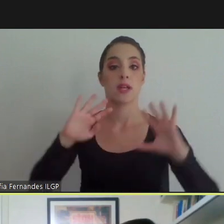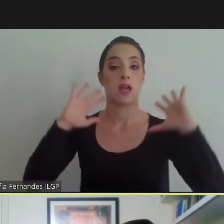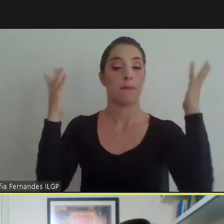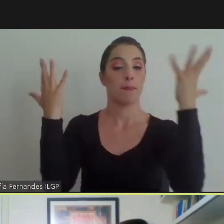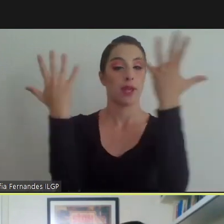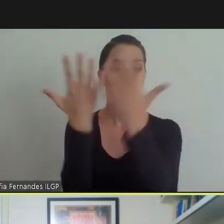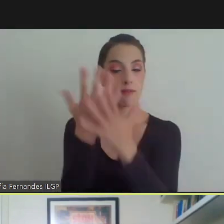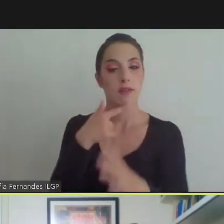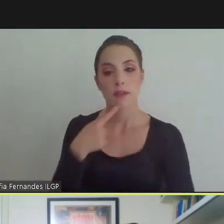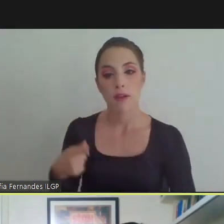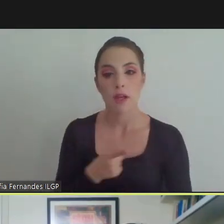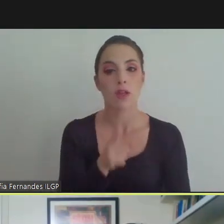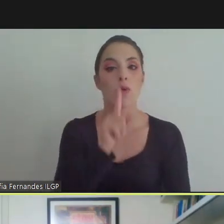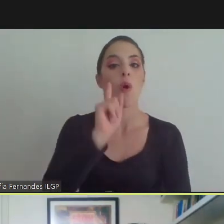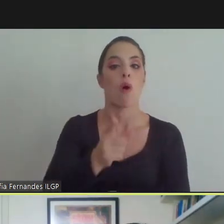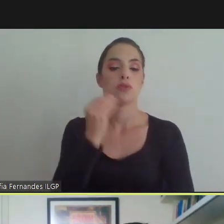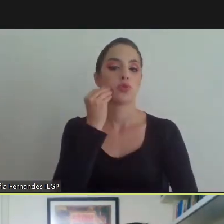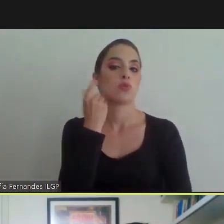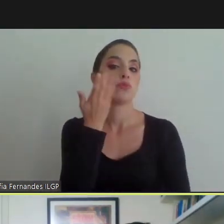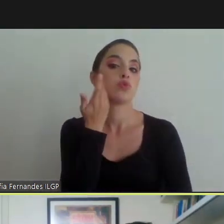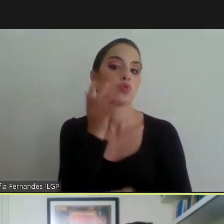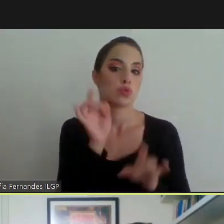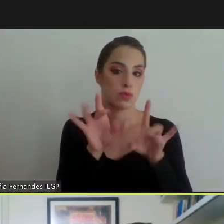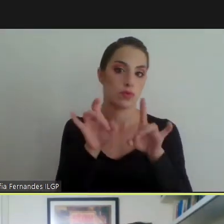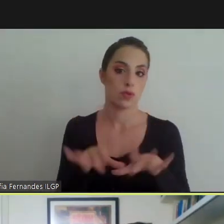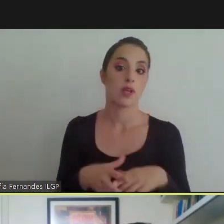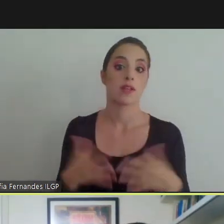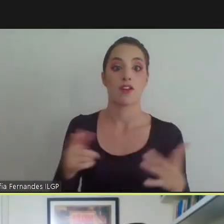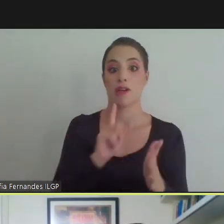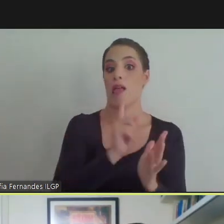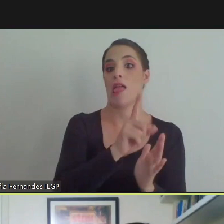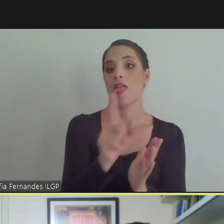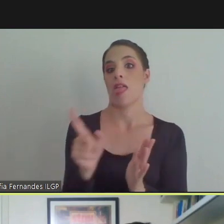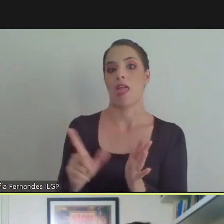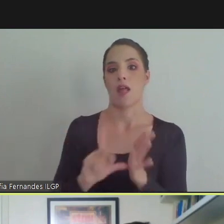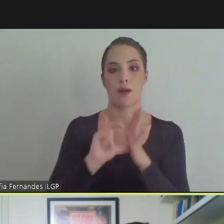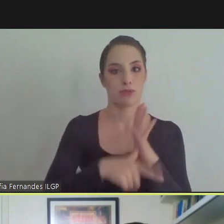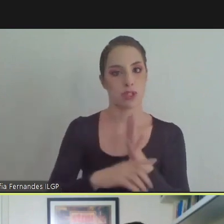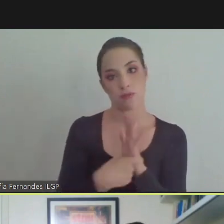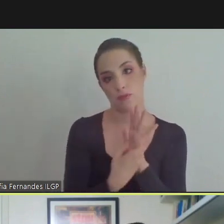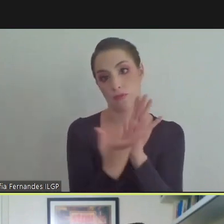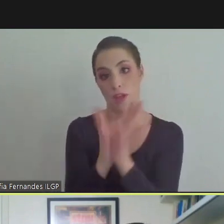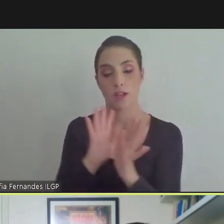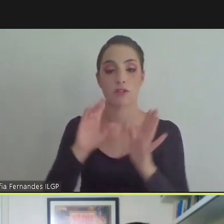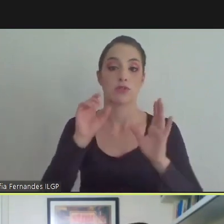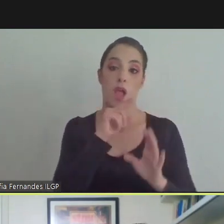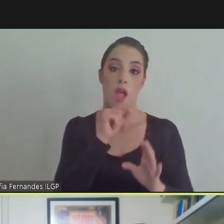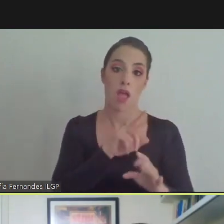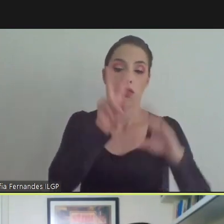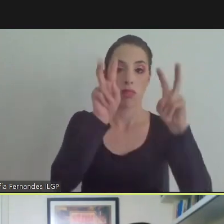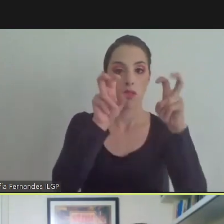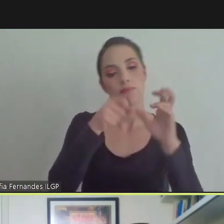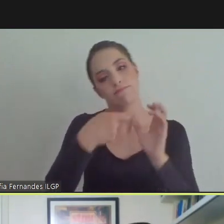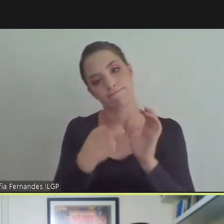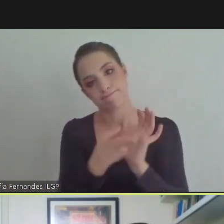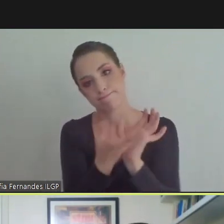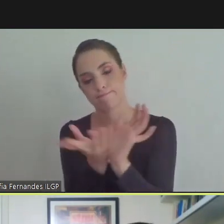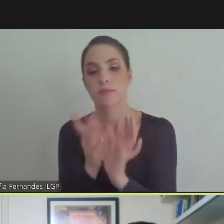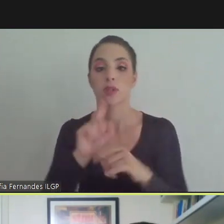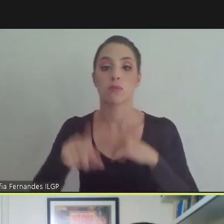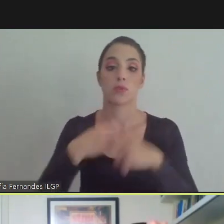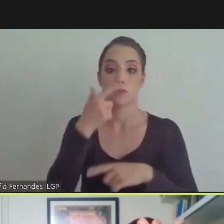Parauapebas que fica no Pará. Então, cada um desses projetos gerou protótipos testados e que foram preparados para serem